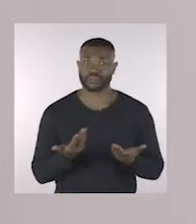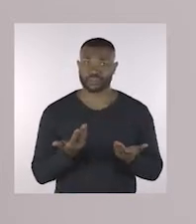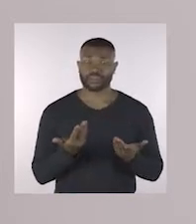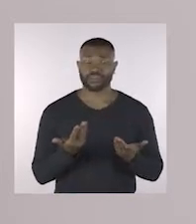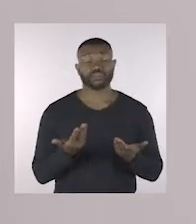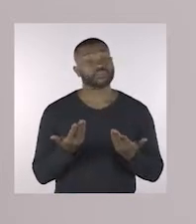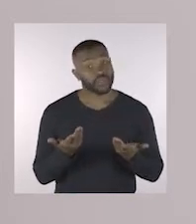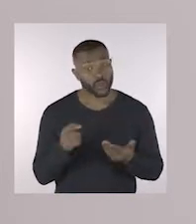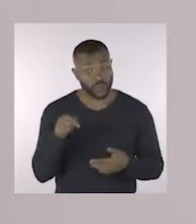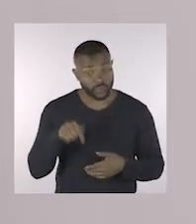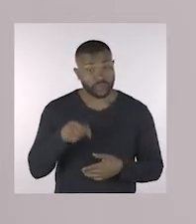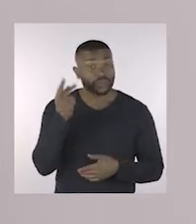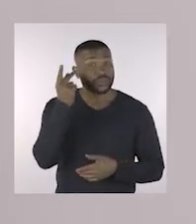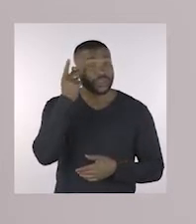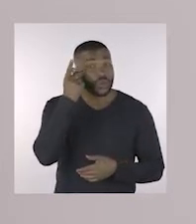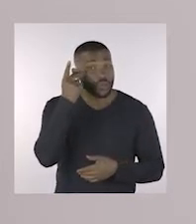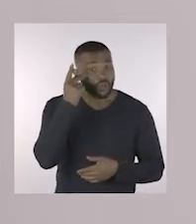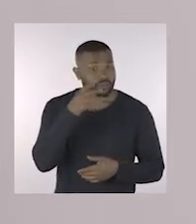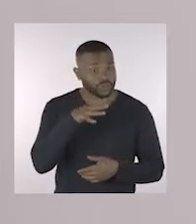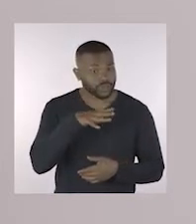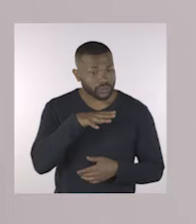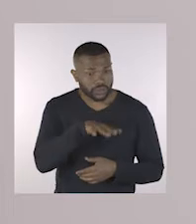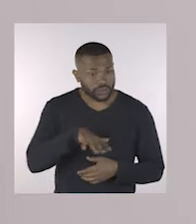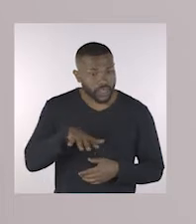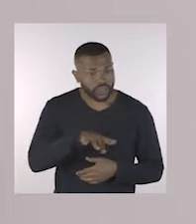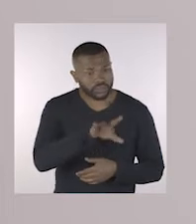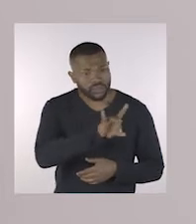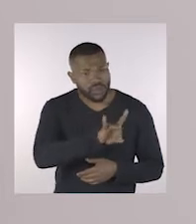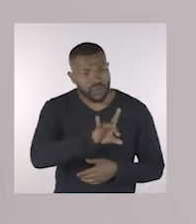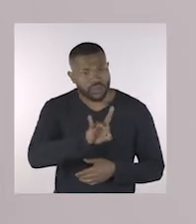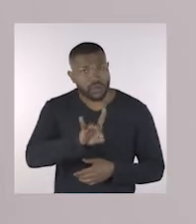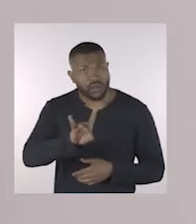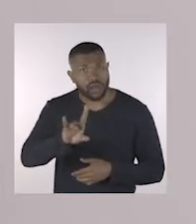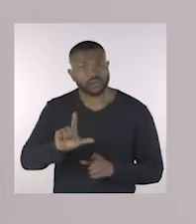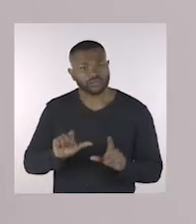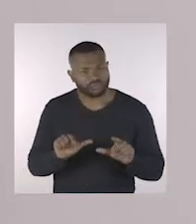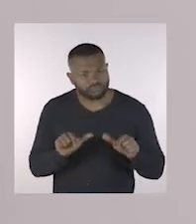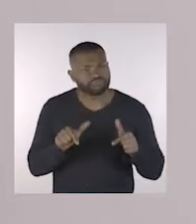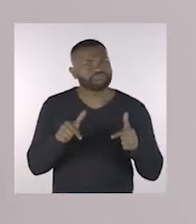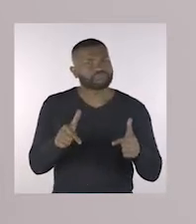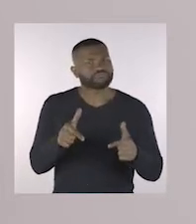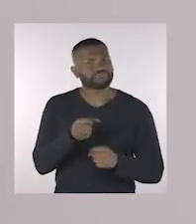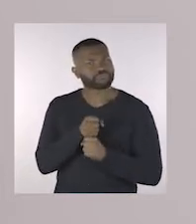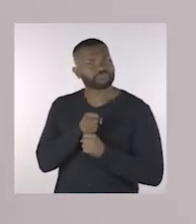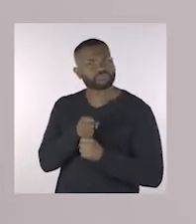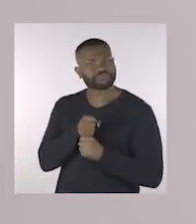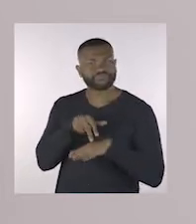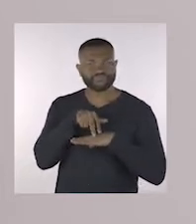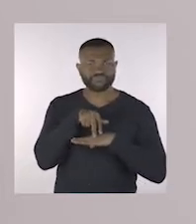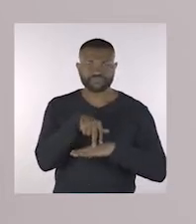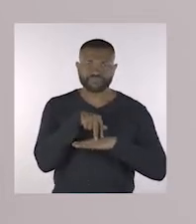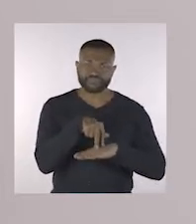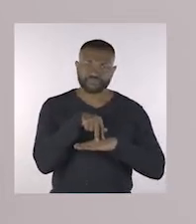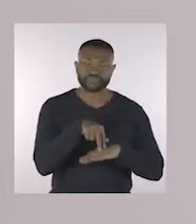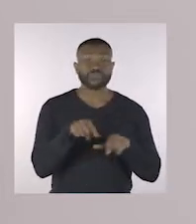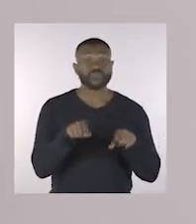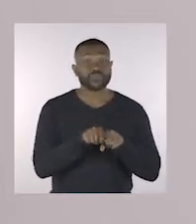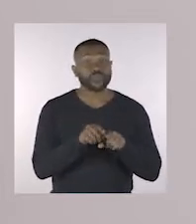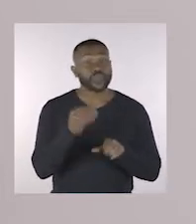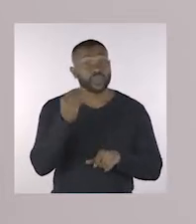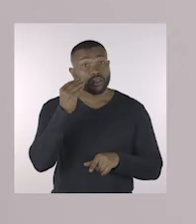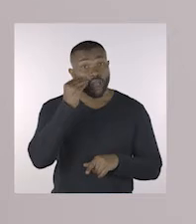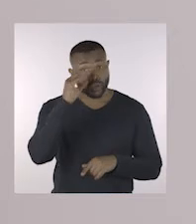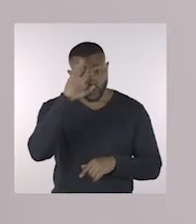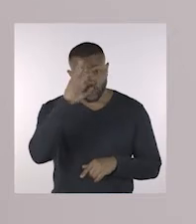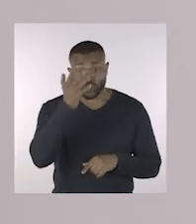então nós temos Vamos ter que fazer em cada cidade desse país uma trincheira de resistência e